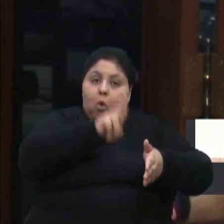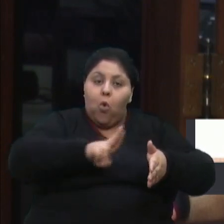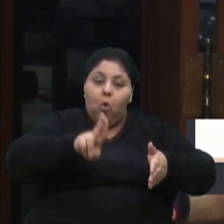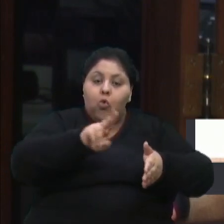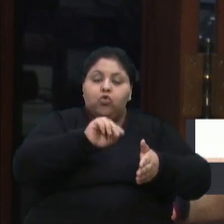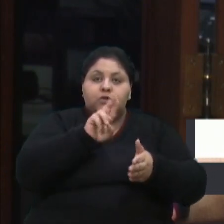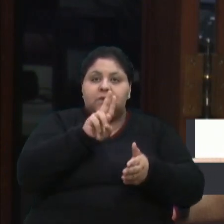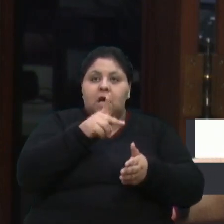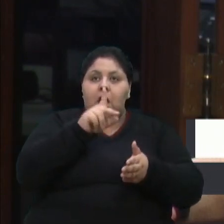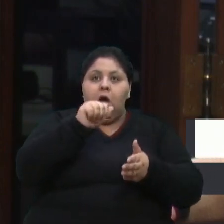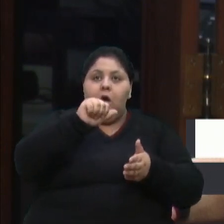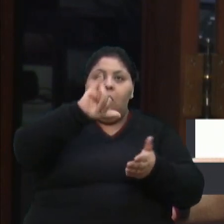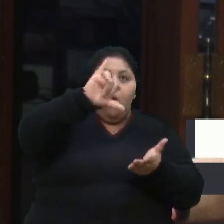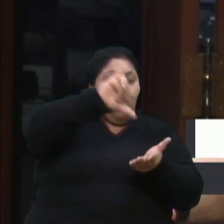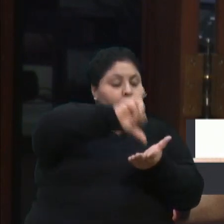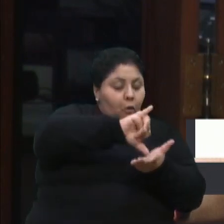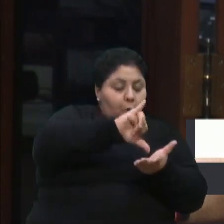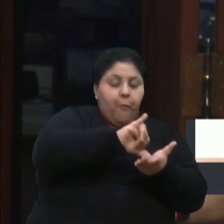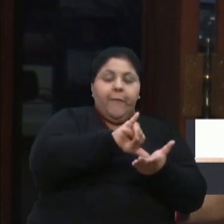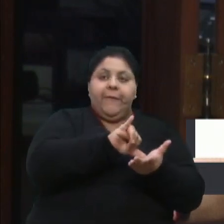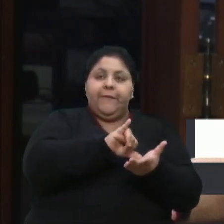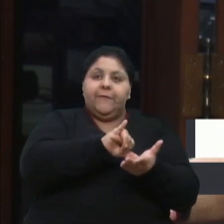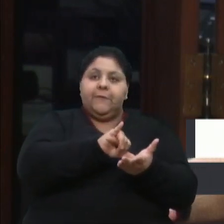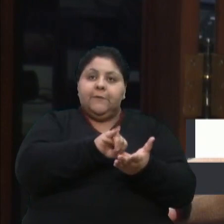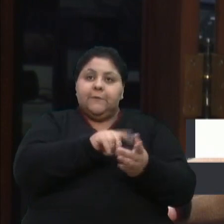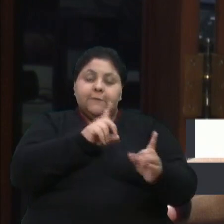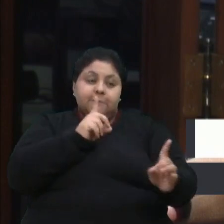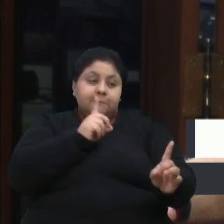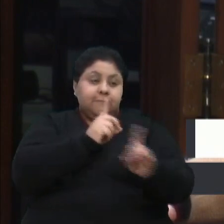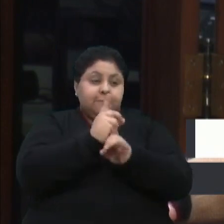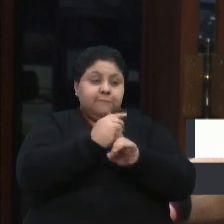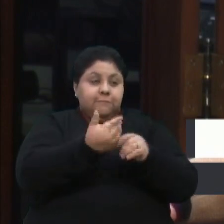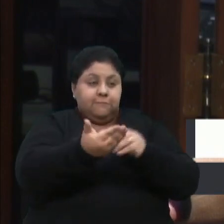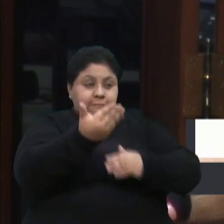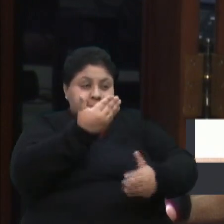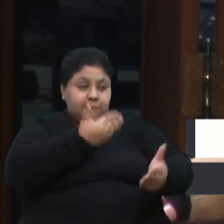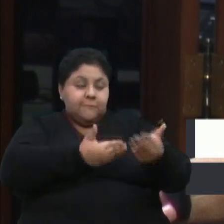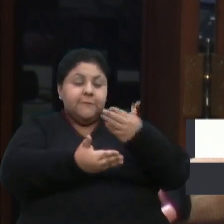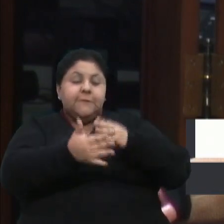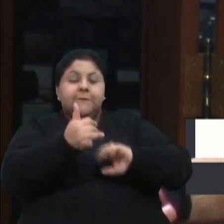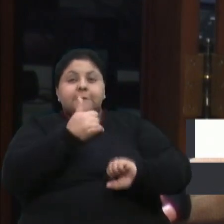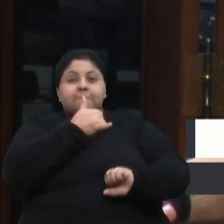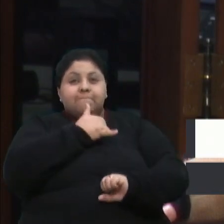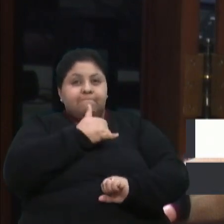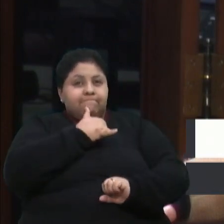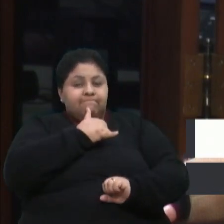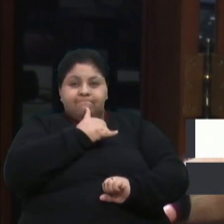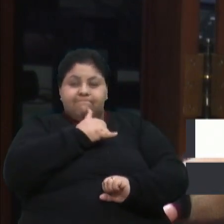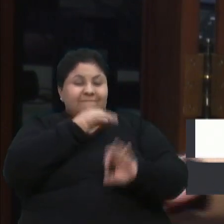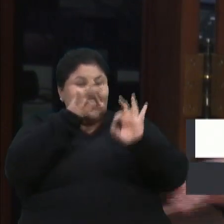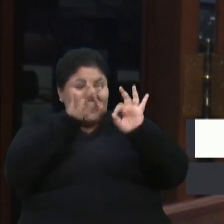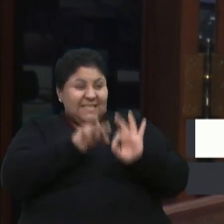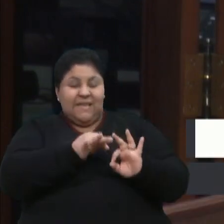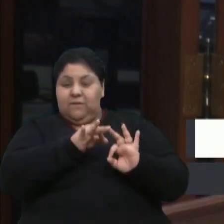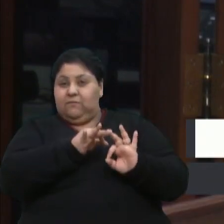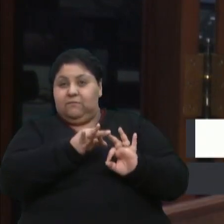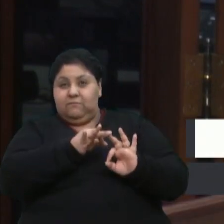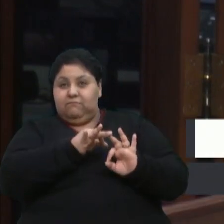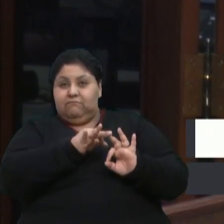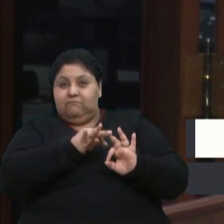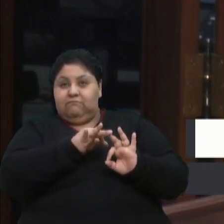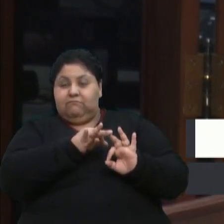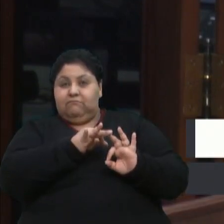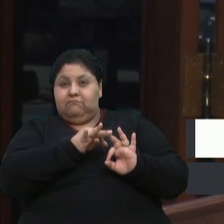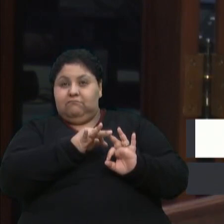UPA Central para atendimento e encontra um atendimento, infelizmente, que não é adequado e que não condiz com